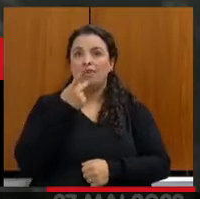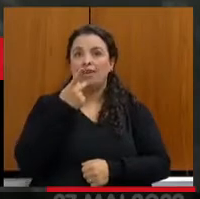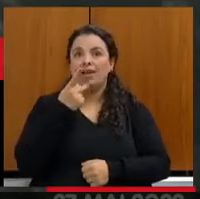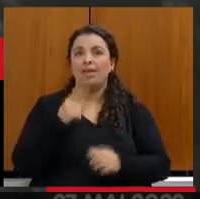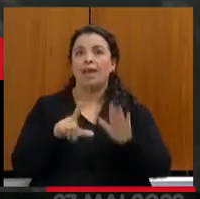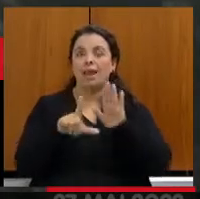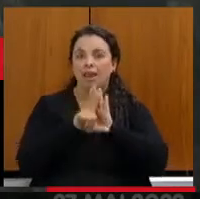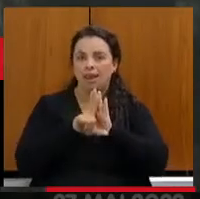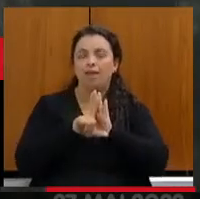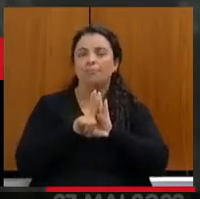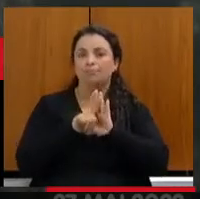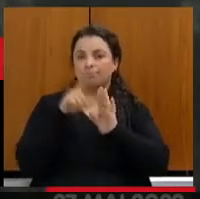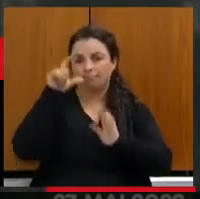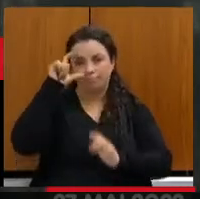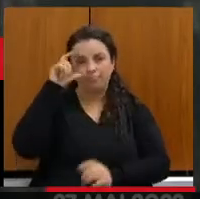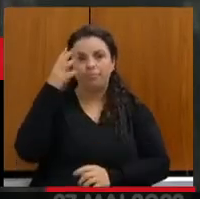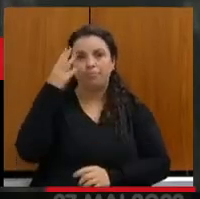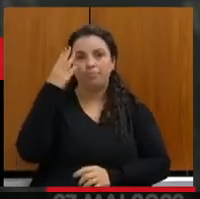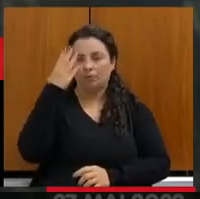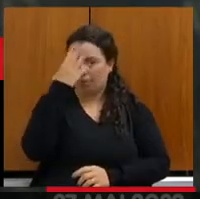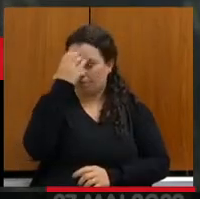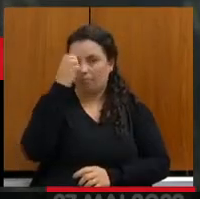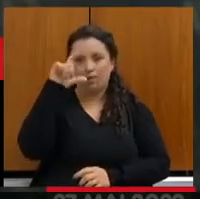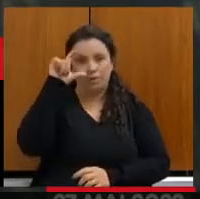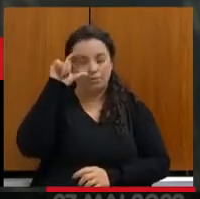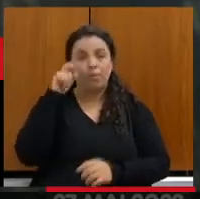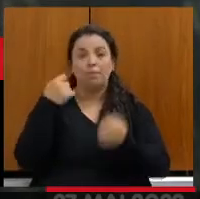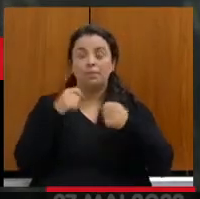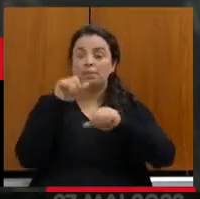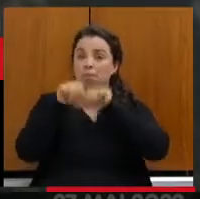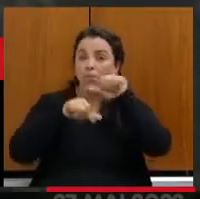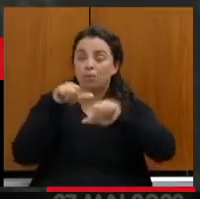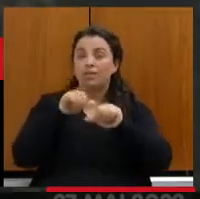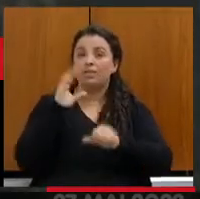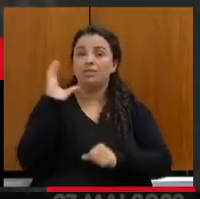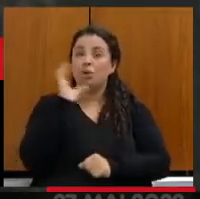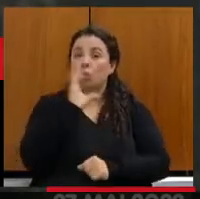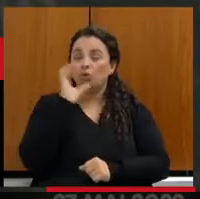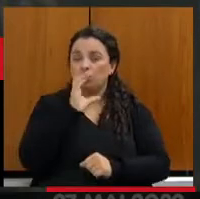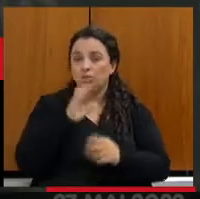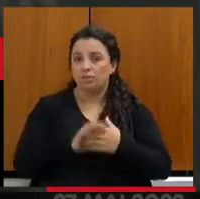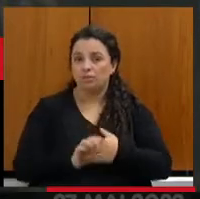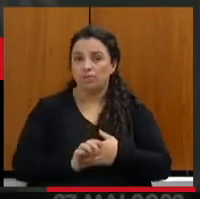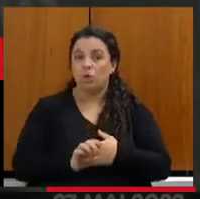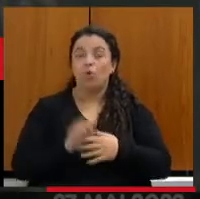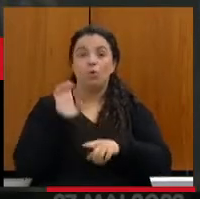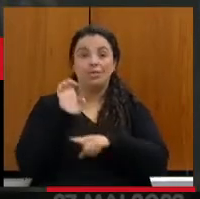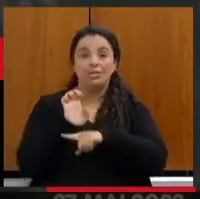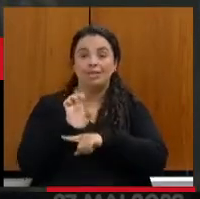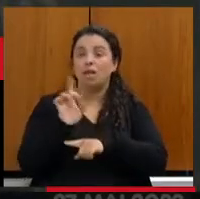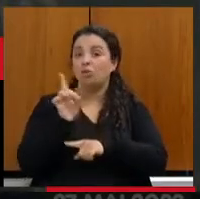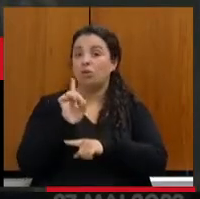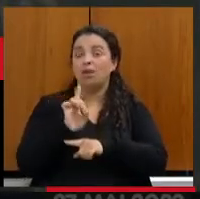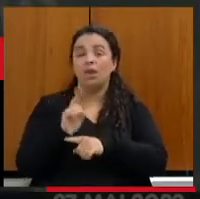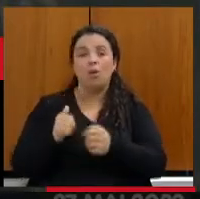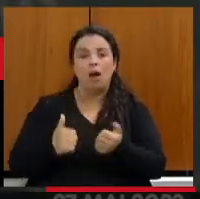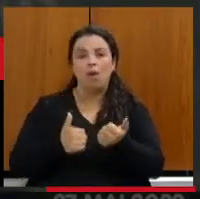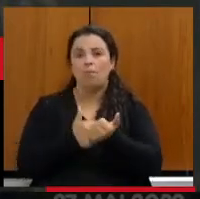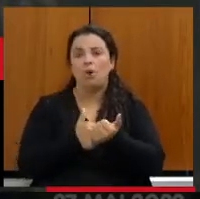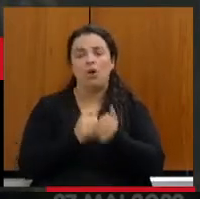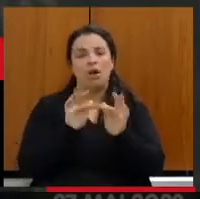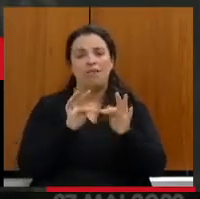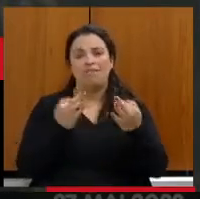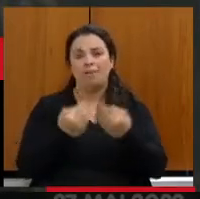mudanças urgente e quero dizer que o estado não apoia a família vítima de